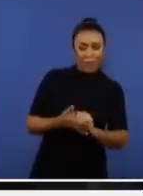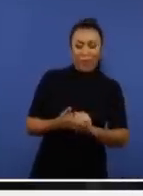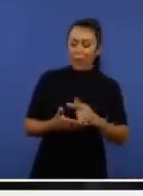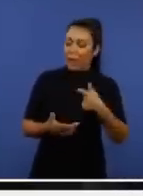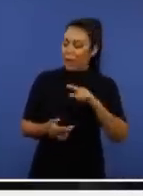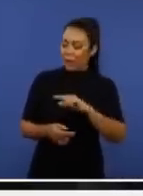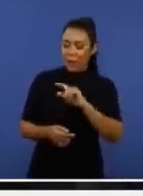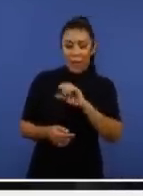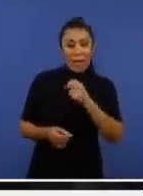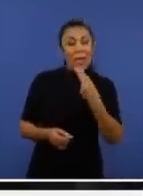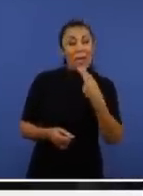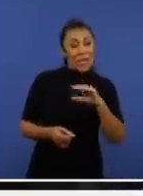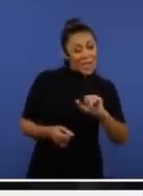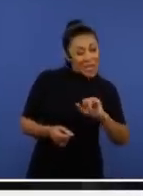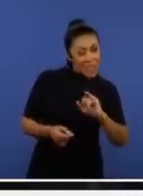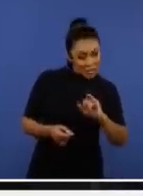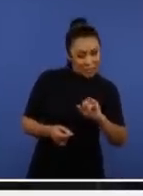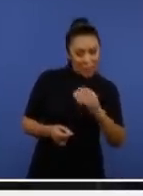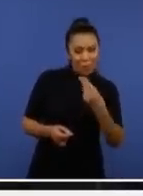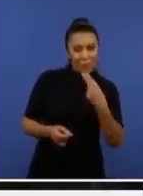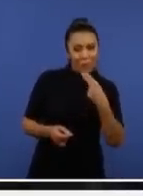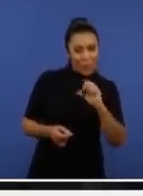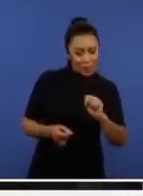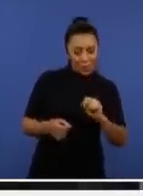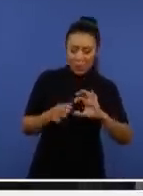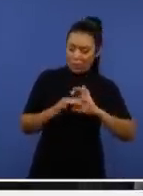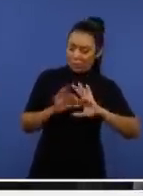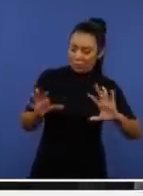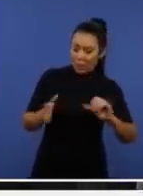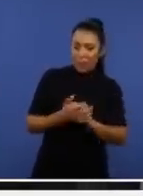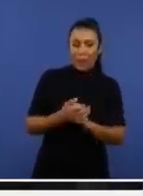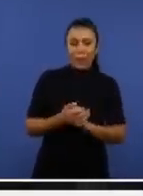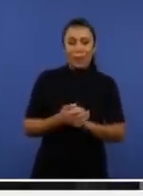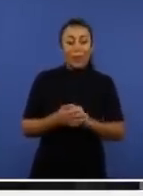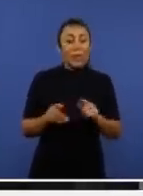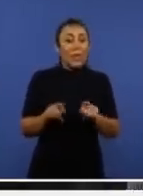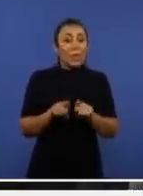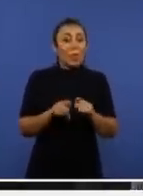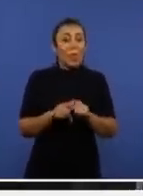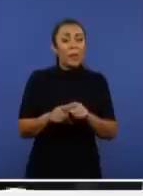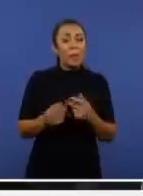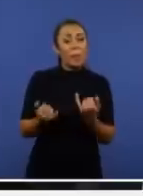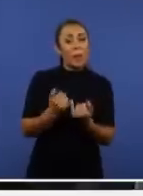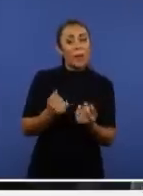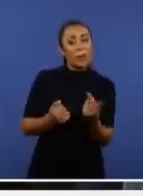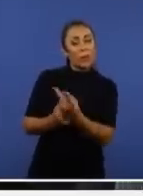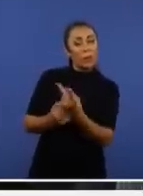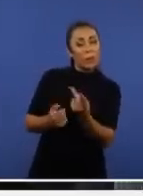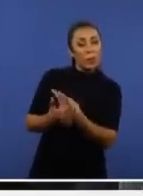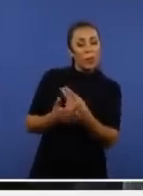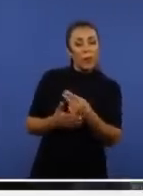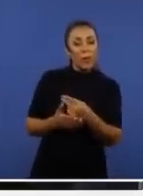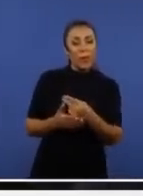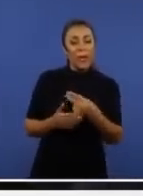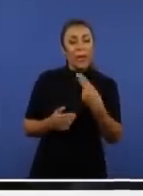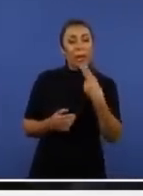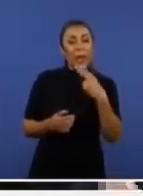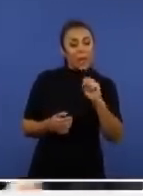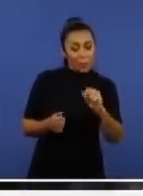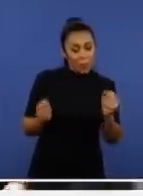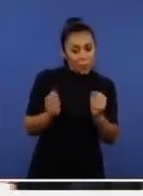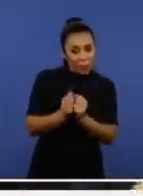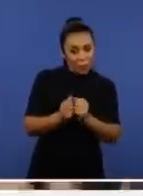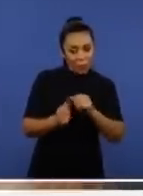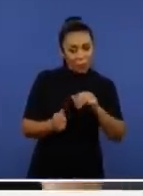mais tranquila, e eu não sei se você concorda comigo, mas eu vi alguns acenos entre ela e Lula. Ela bateu muito mais no Bolsonaro que no Lula. O